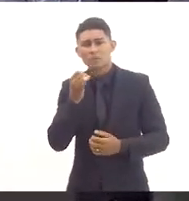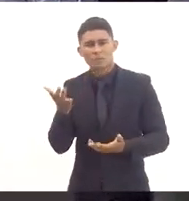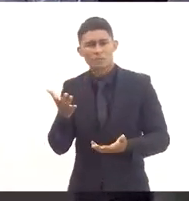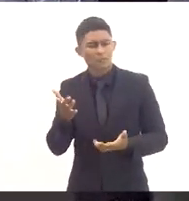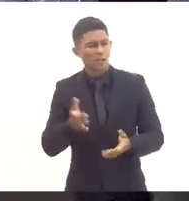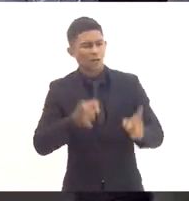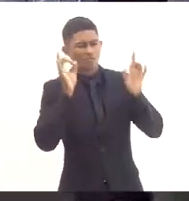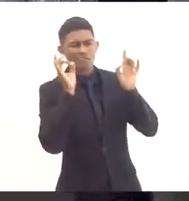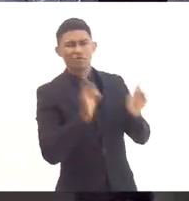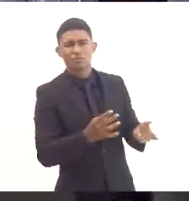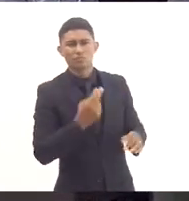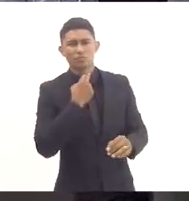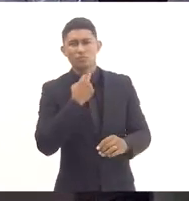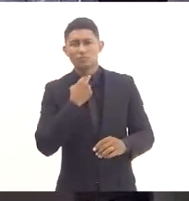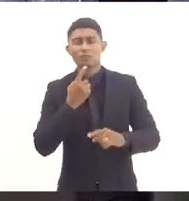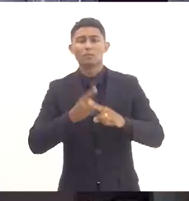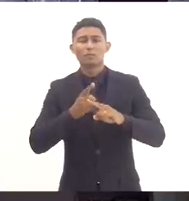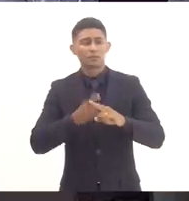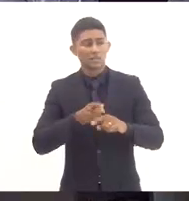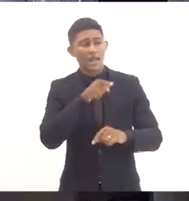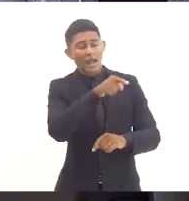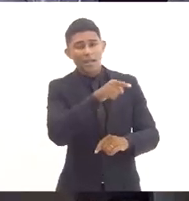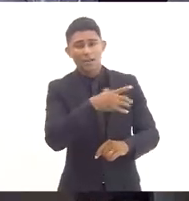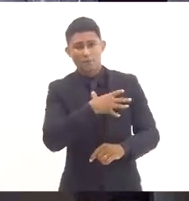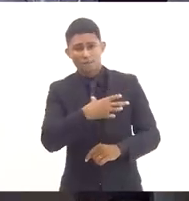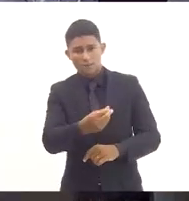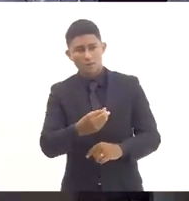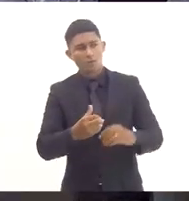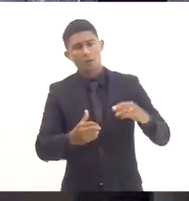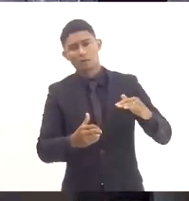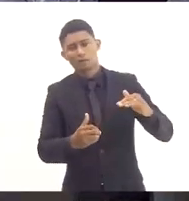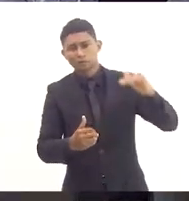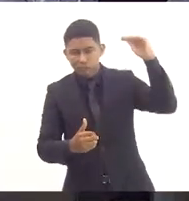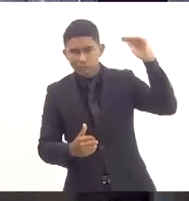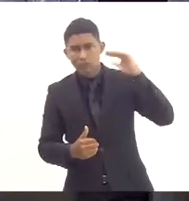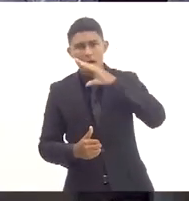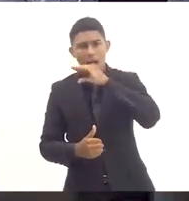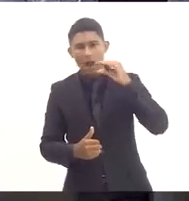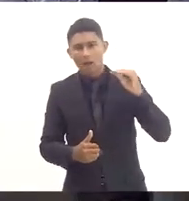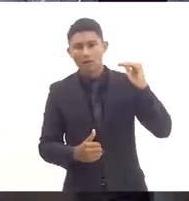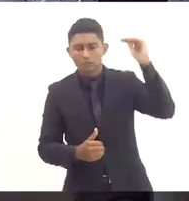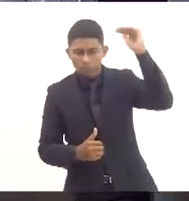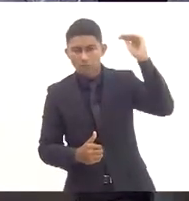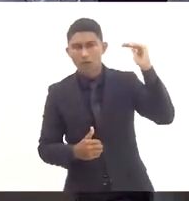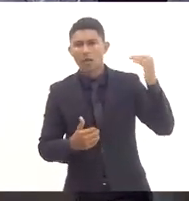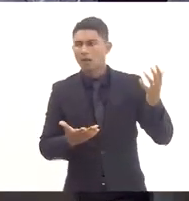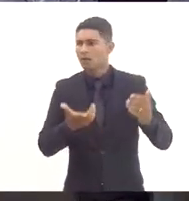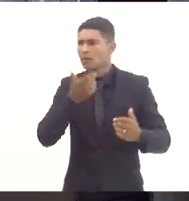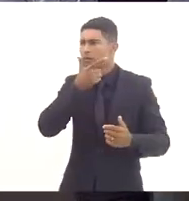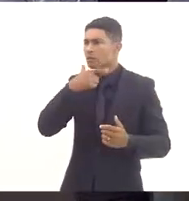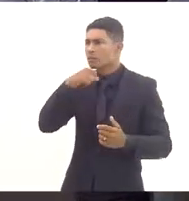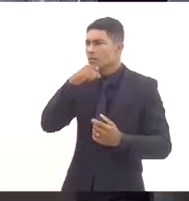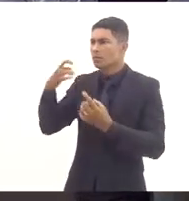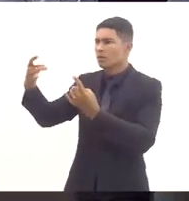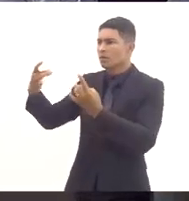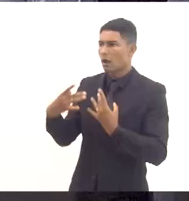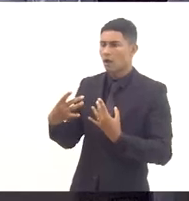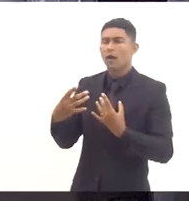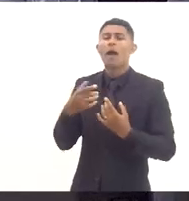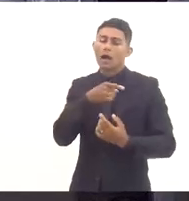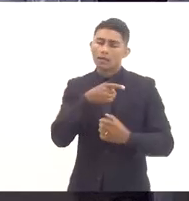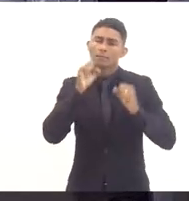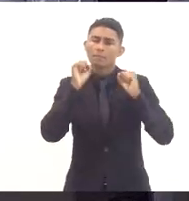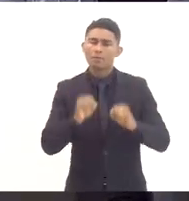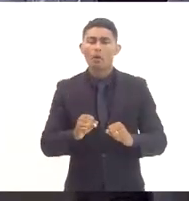que quando o meu filho foi maior e entender que ele foi abandonado efetivamente ele pode usar contra o